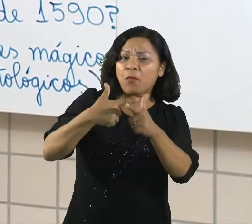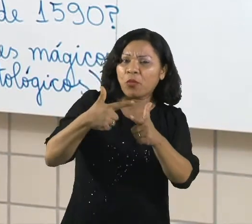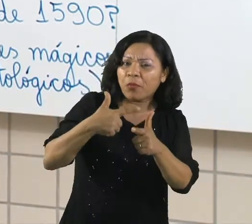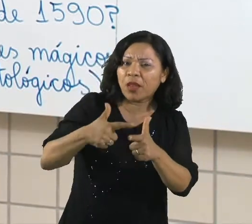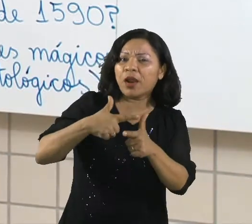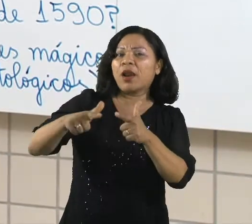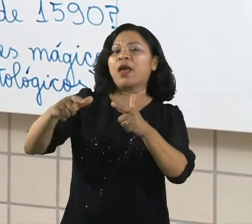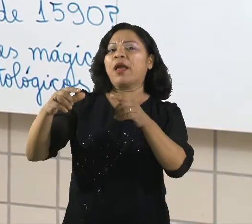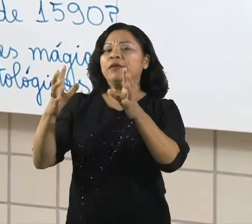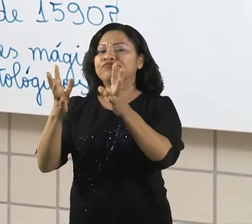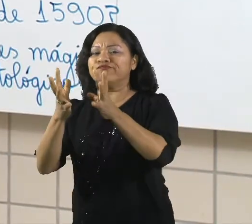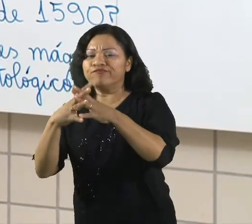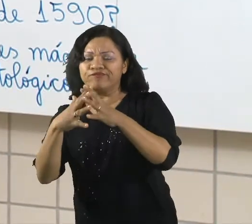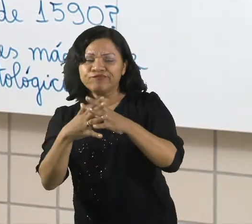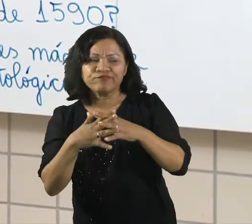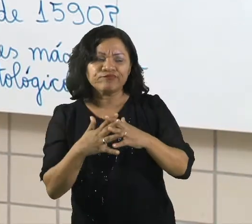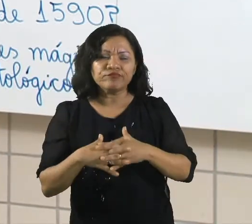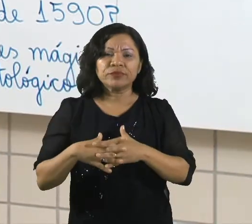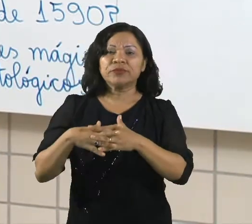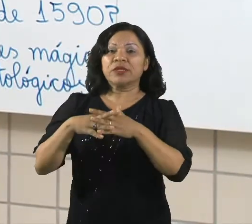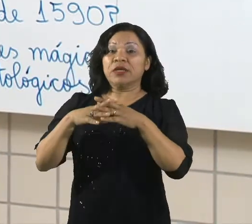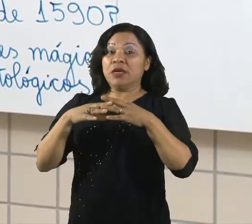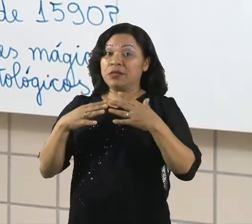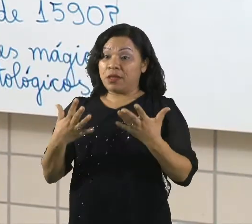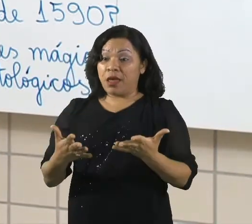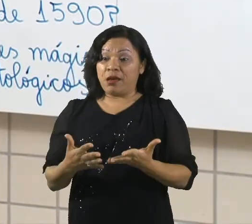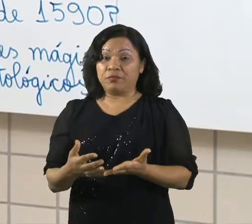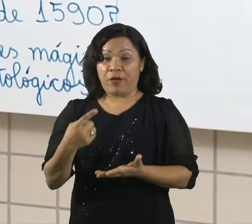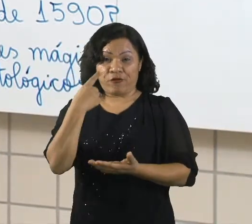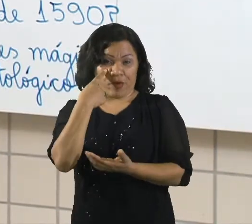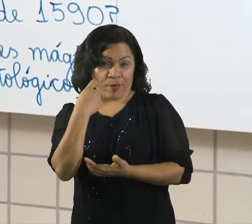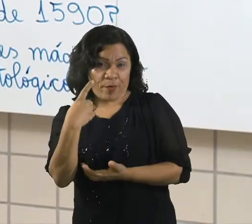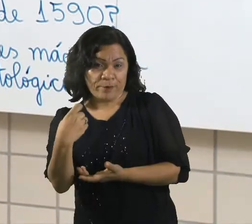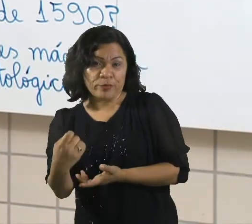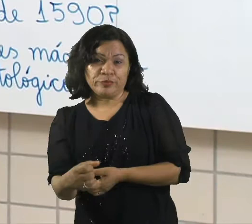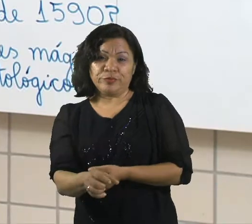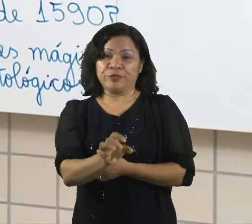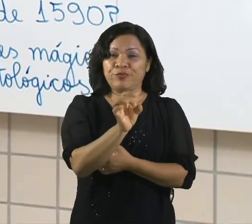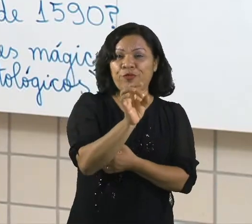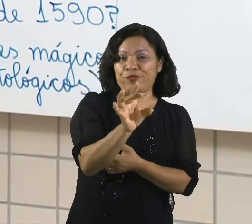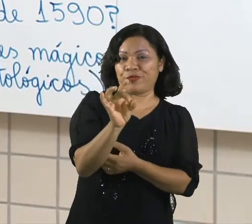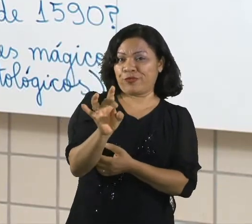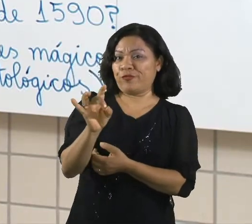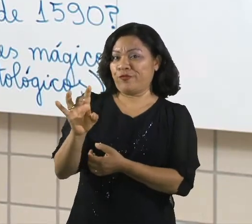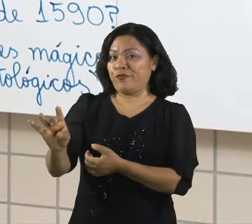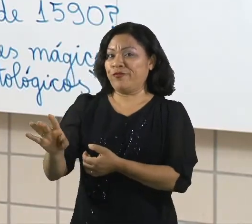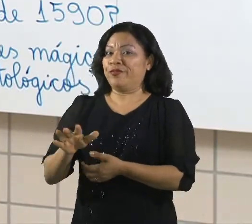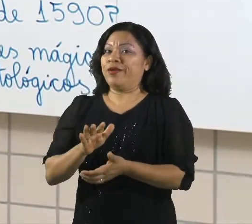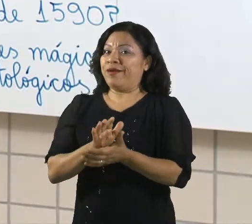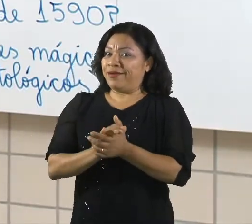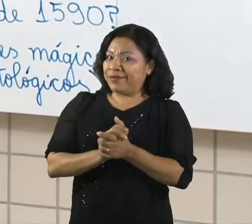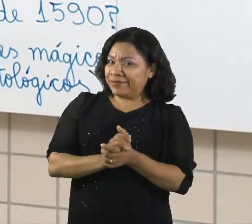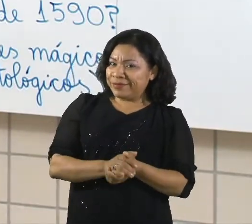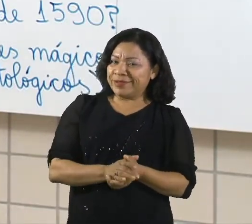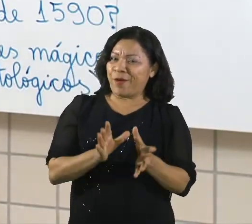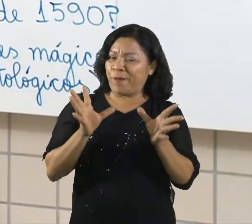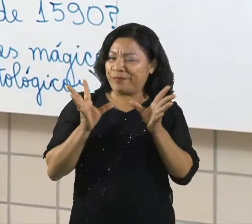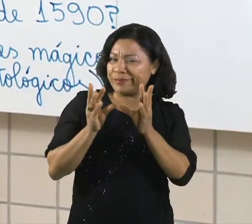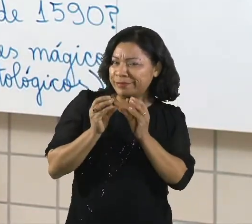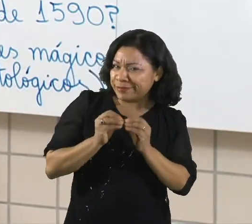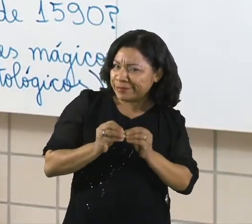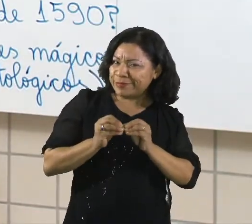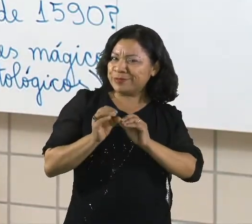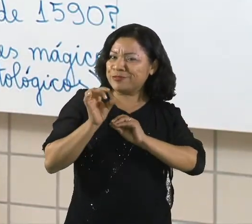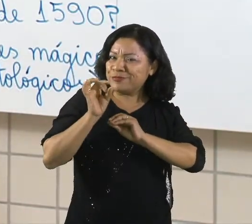acontecer algo lá que vai chamar muita atenção de vocês, então eu sugiro que vocês leiam. Esse resuminho é só para vocês